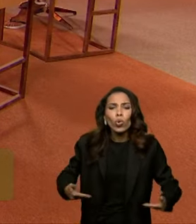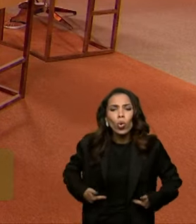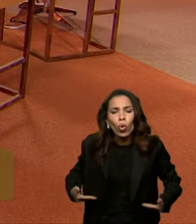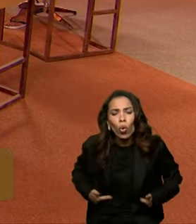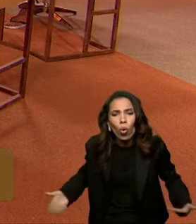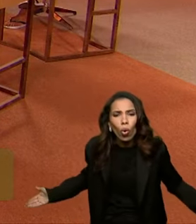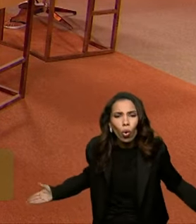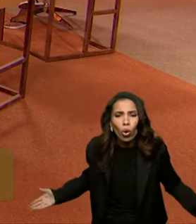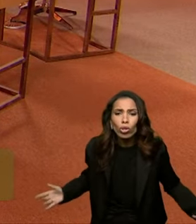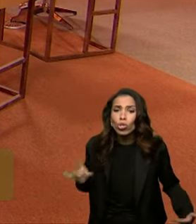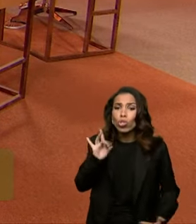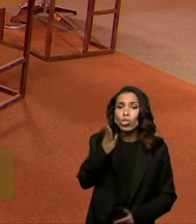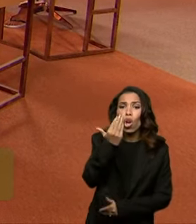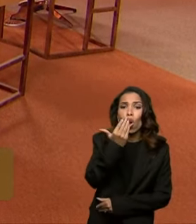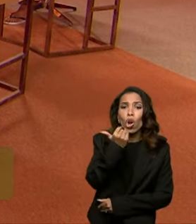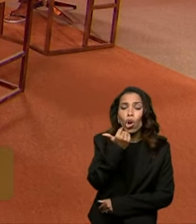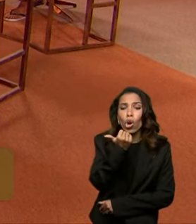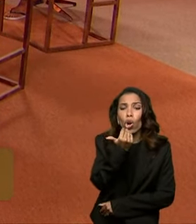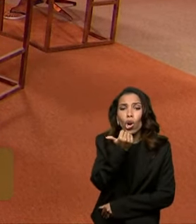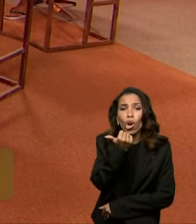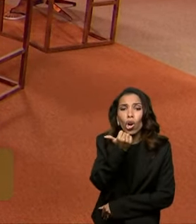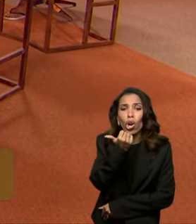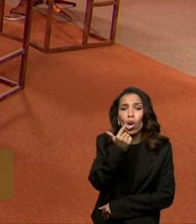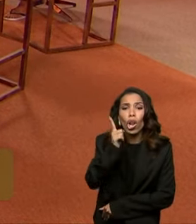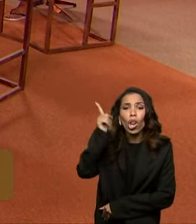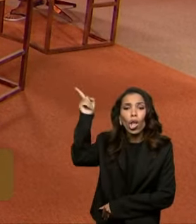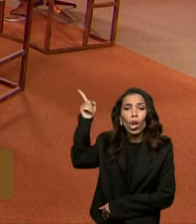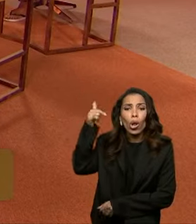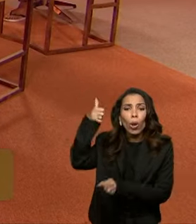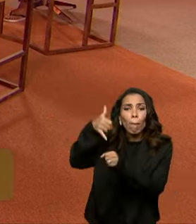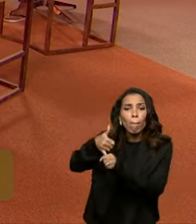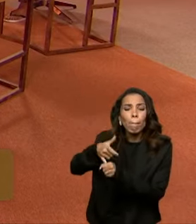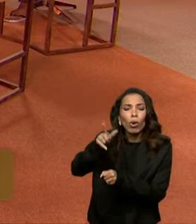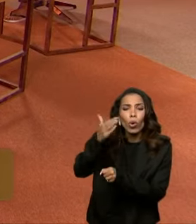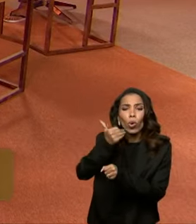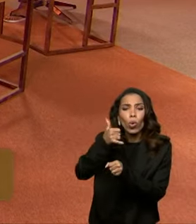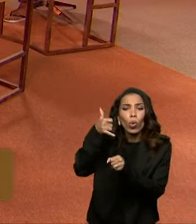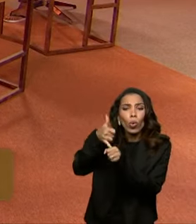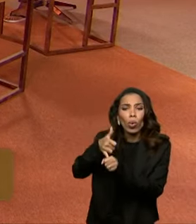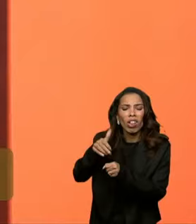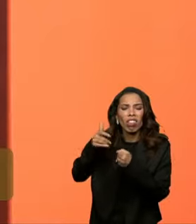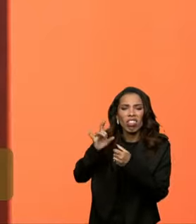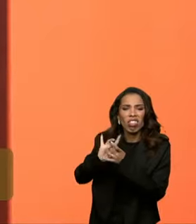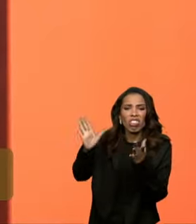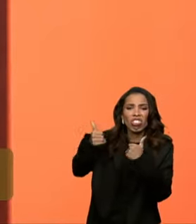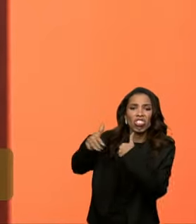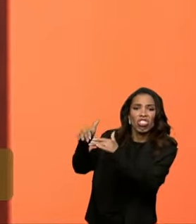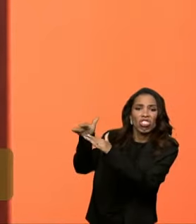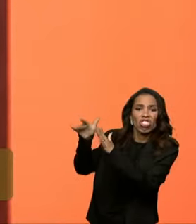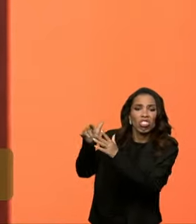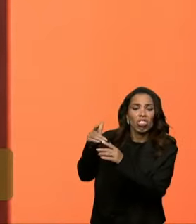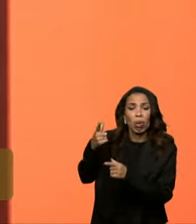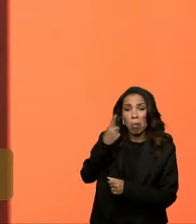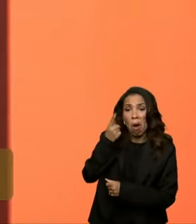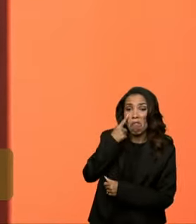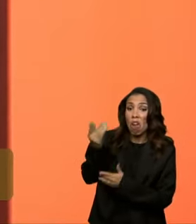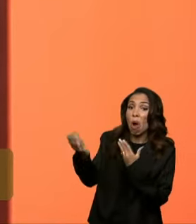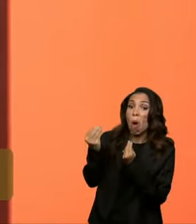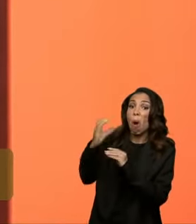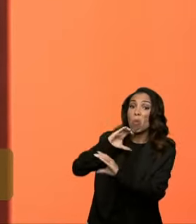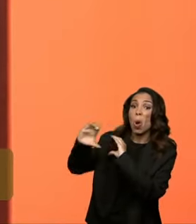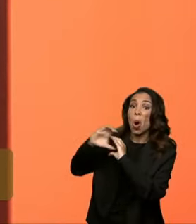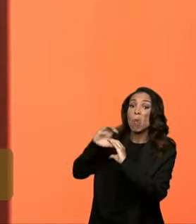pai, só tem comida lá no posto. Aí ele foi pro posto. Eu falei, vou deixar ele ir pra poder ver ele falando com o pessoal,